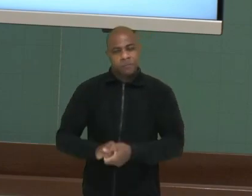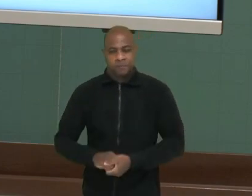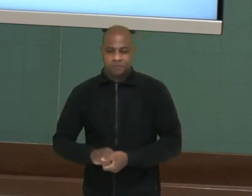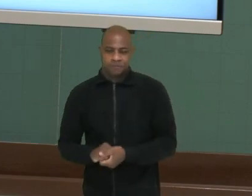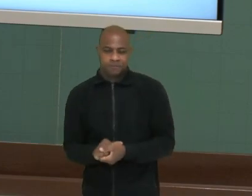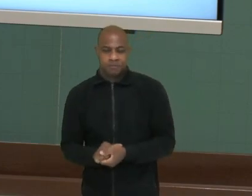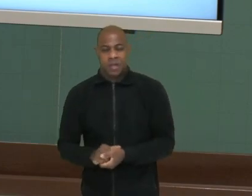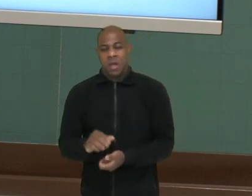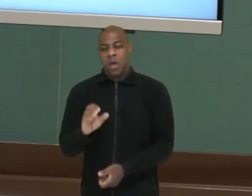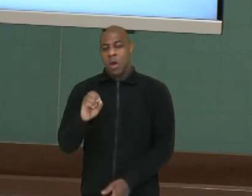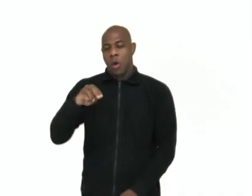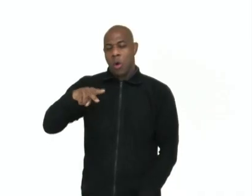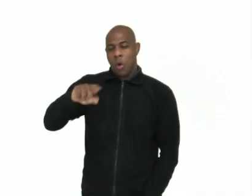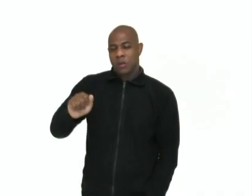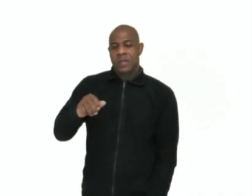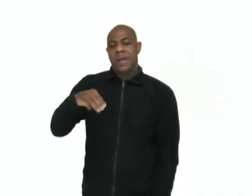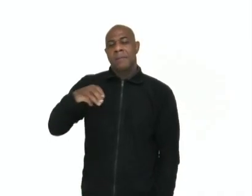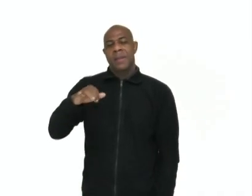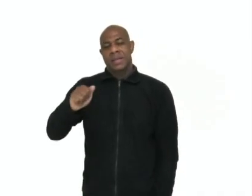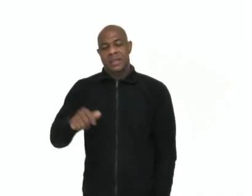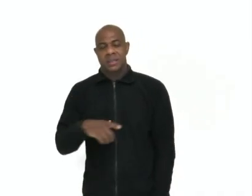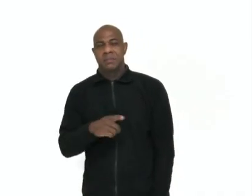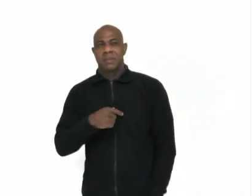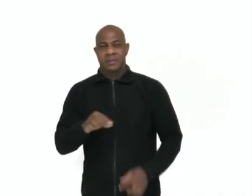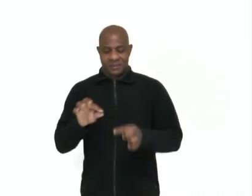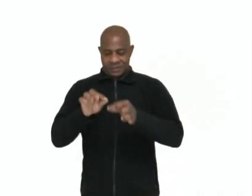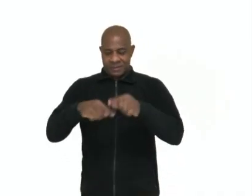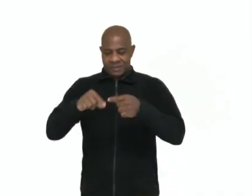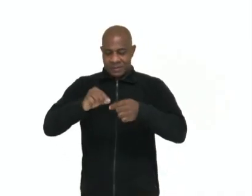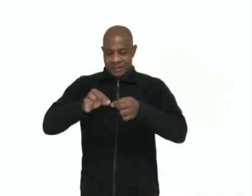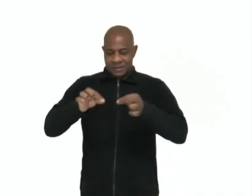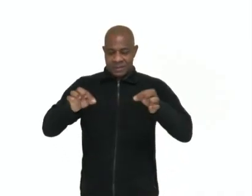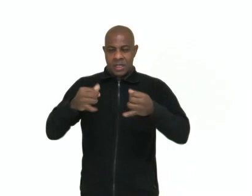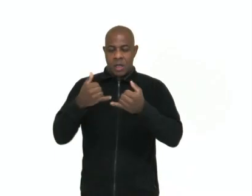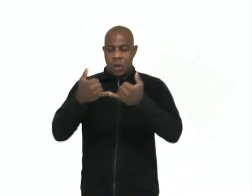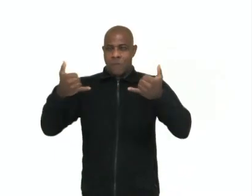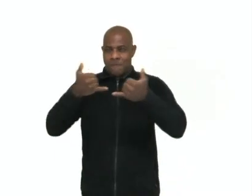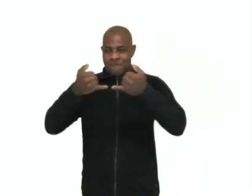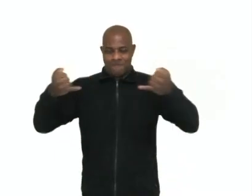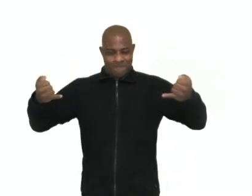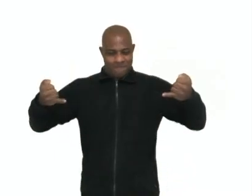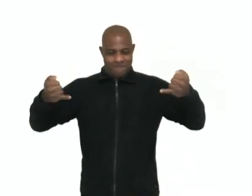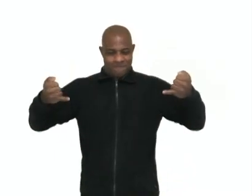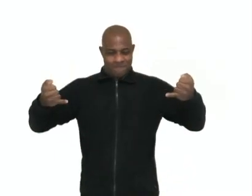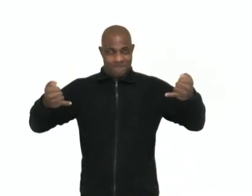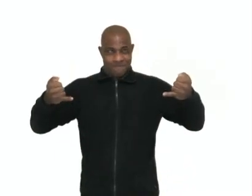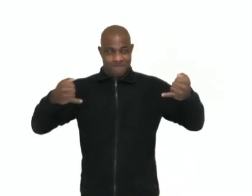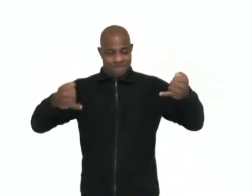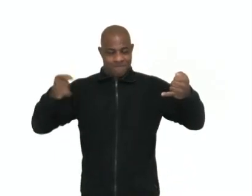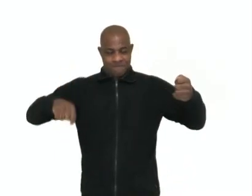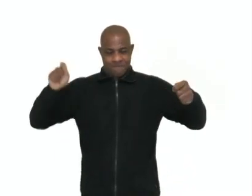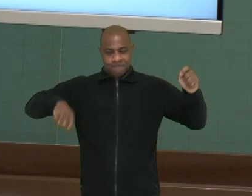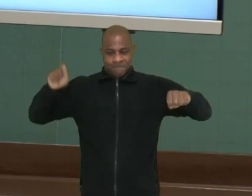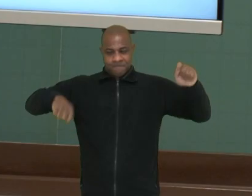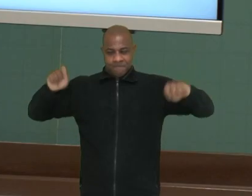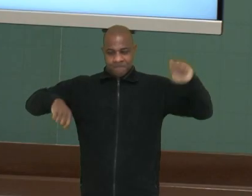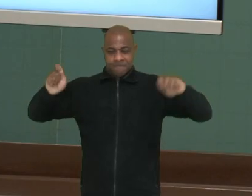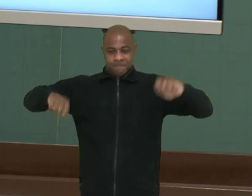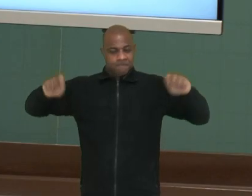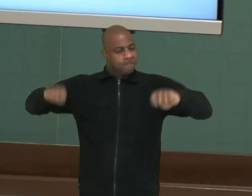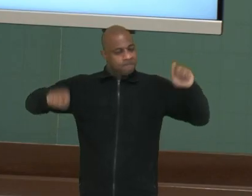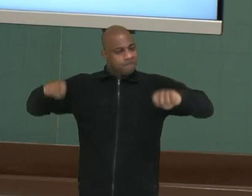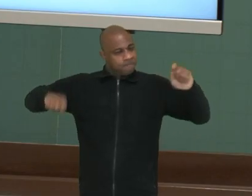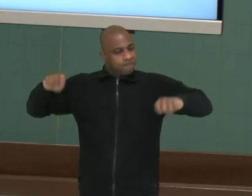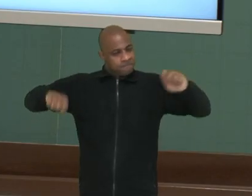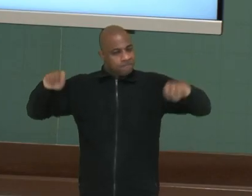onda mecânica. Você pode pegar uma cordinha e amarrar. Se você ficar oscilando a corda, pessoal, perturbando a corda,